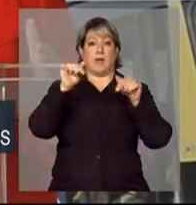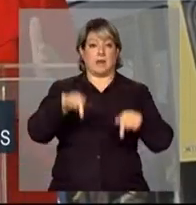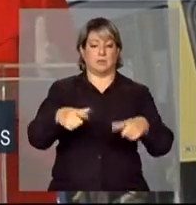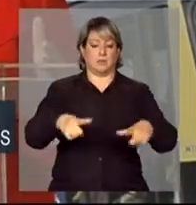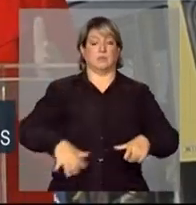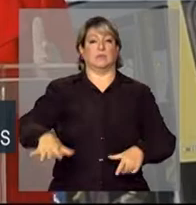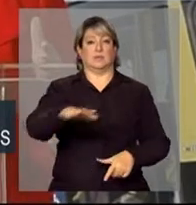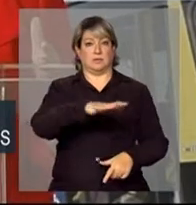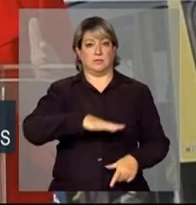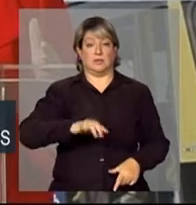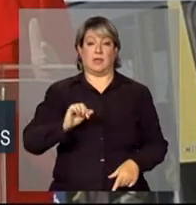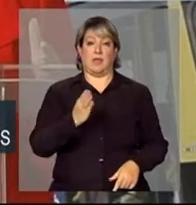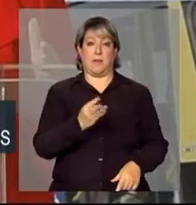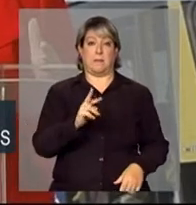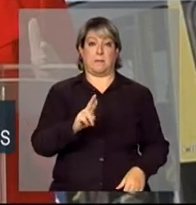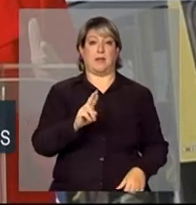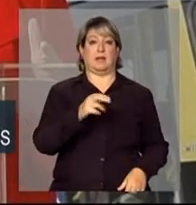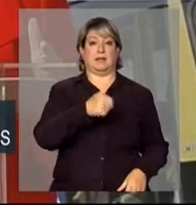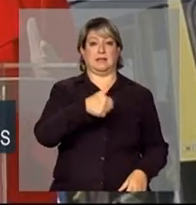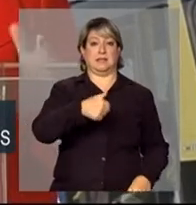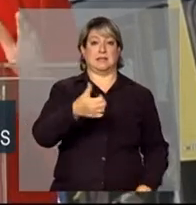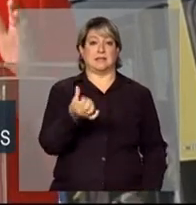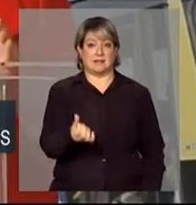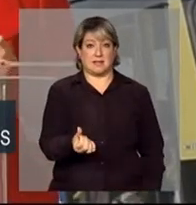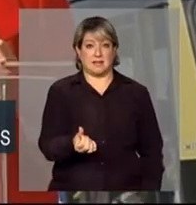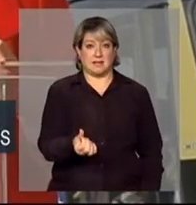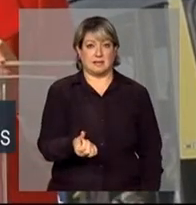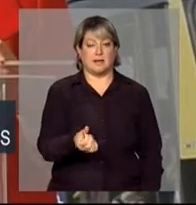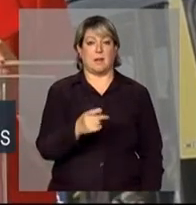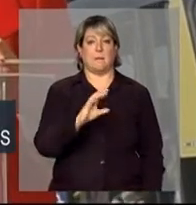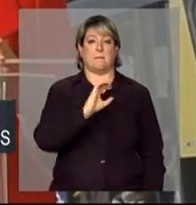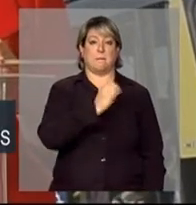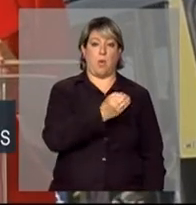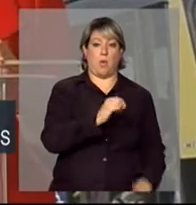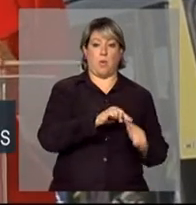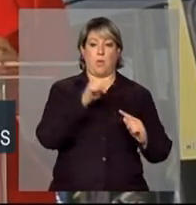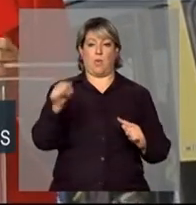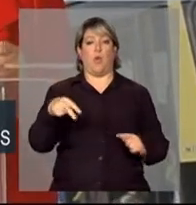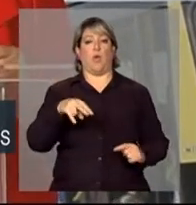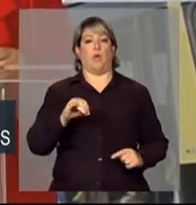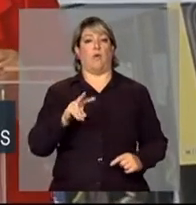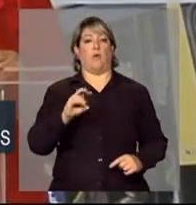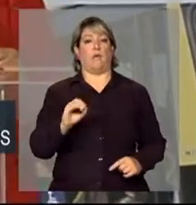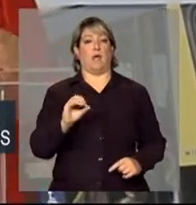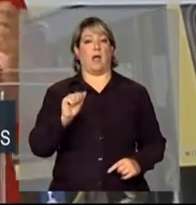região, que é a BR-116, Porto Alegre, Novo Hamburgo.